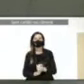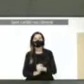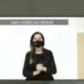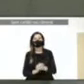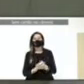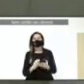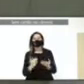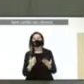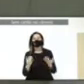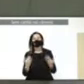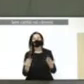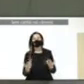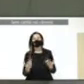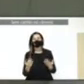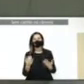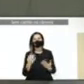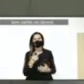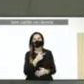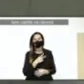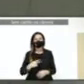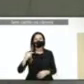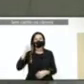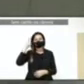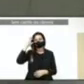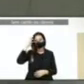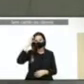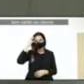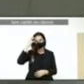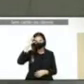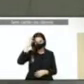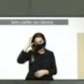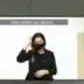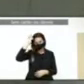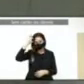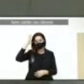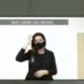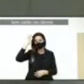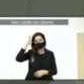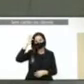parte. Parabenizar o vereador, o deputado Sétimo, que na época destinou